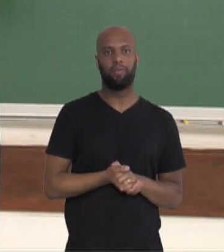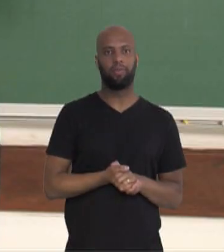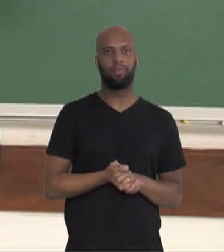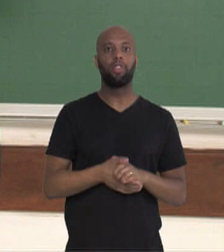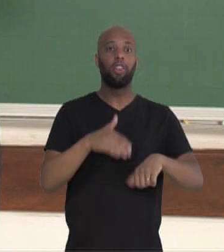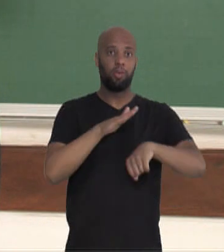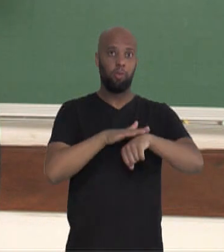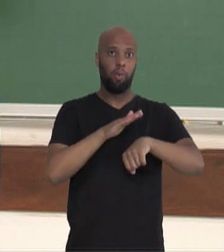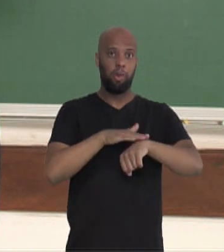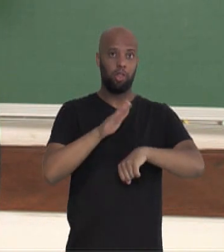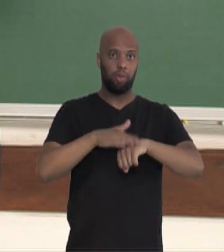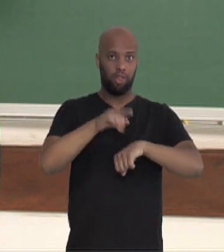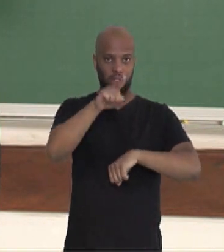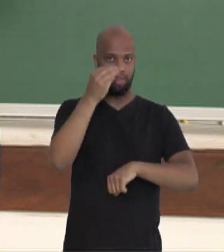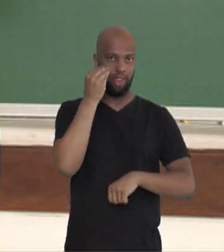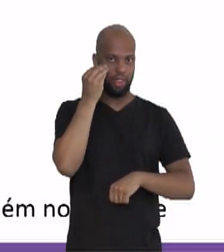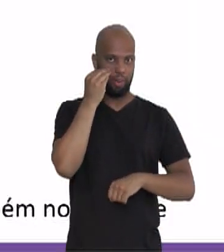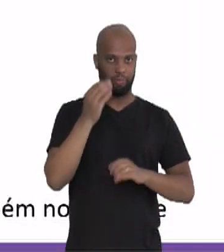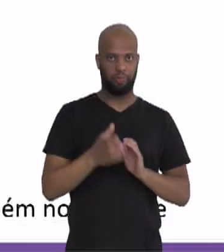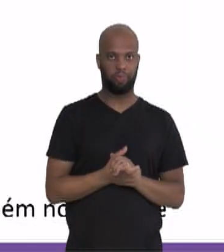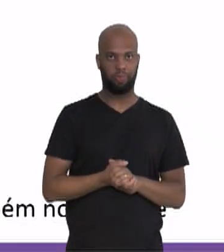dar mais um tempinho para vocês.